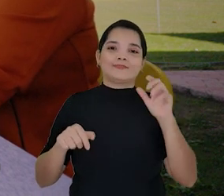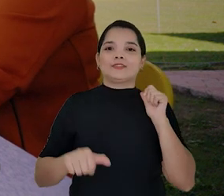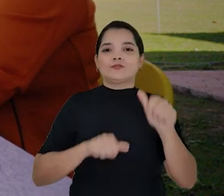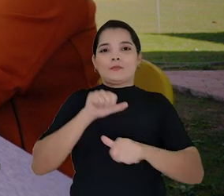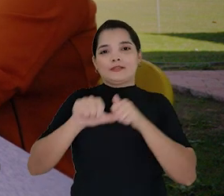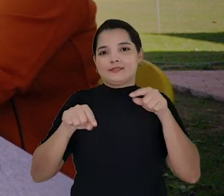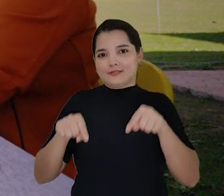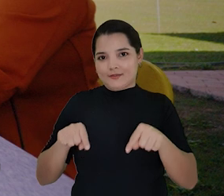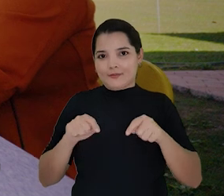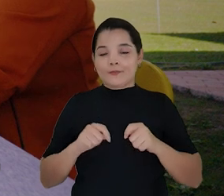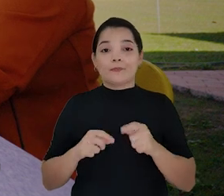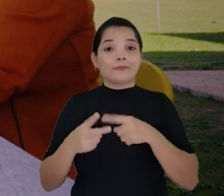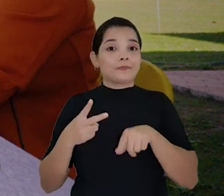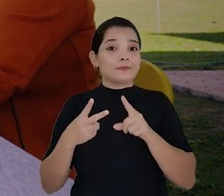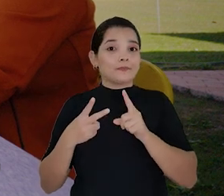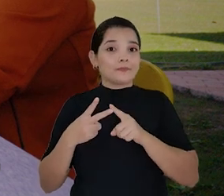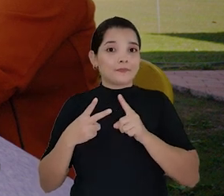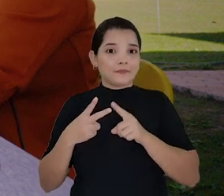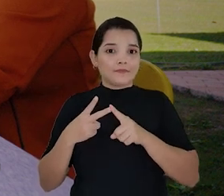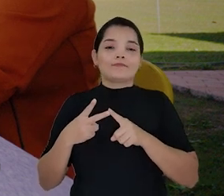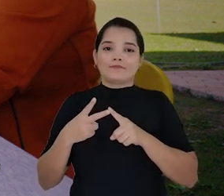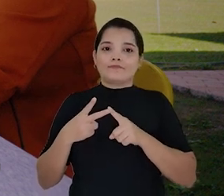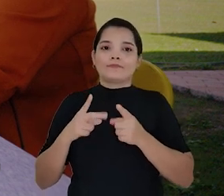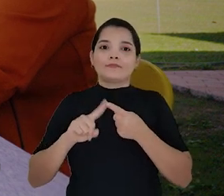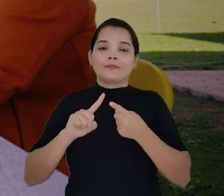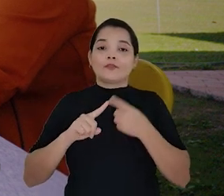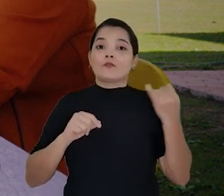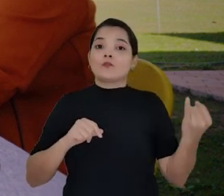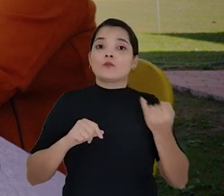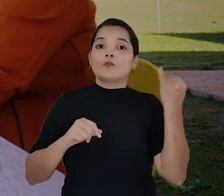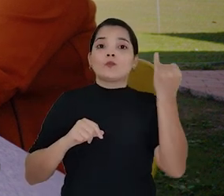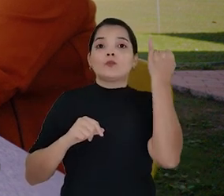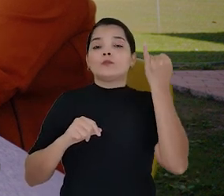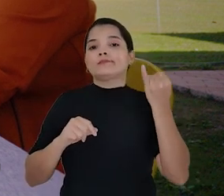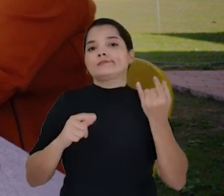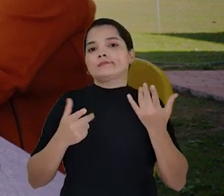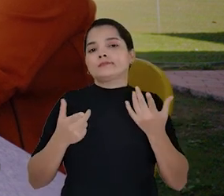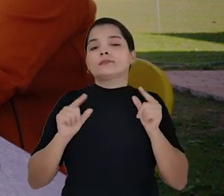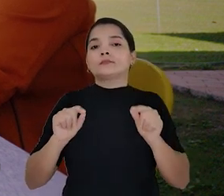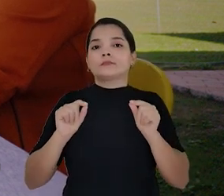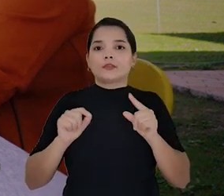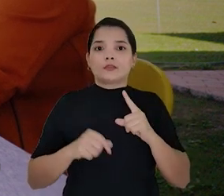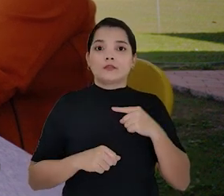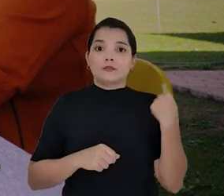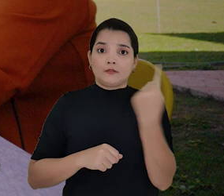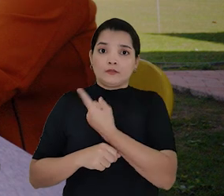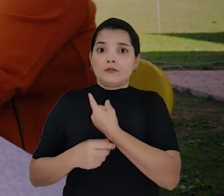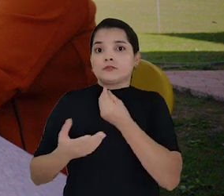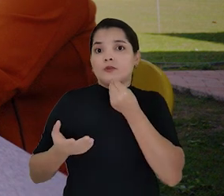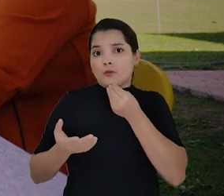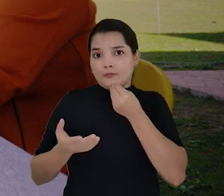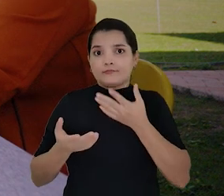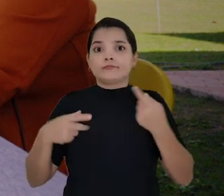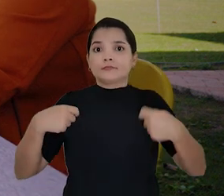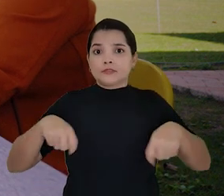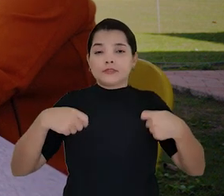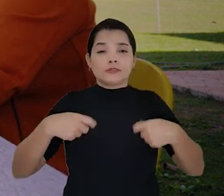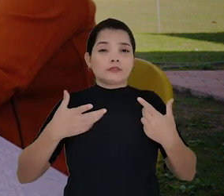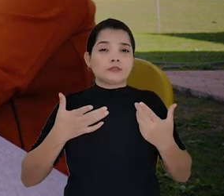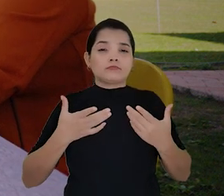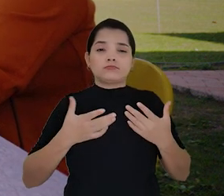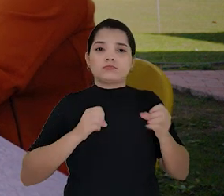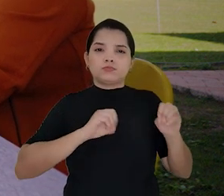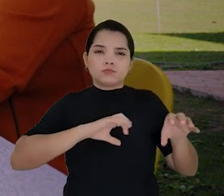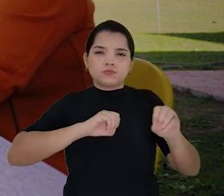de transformação eh um segundo ponto que é fundamental é que nós estejamos obviamente trabalhando